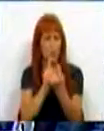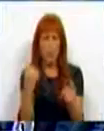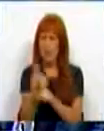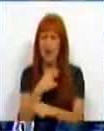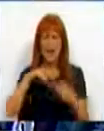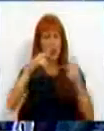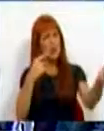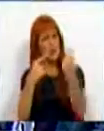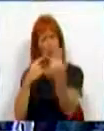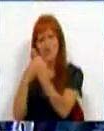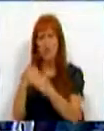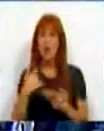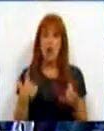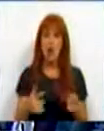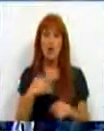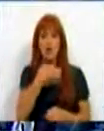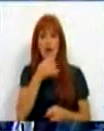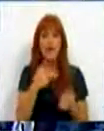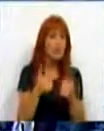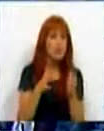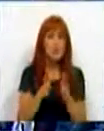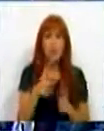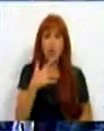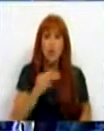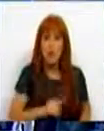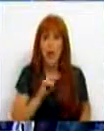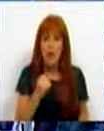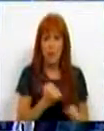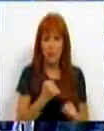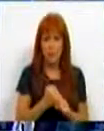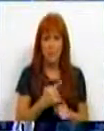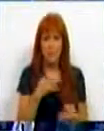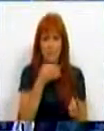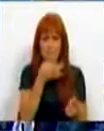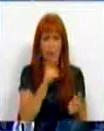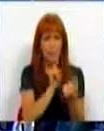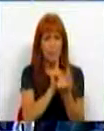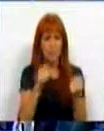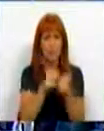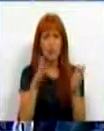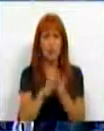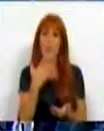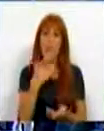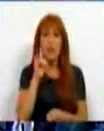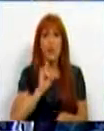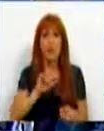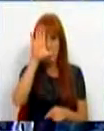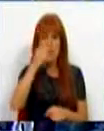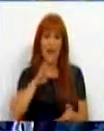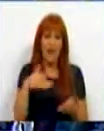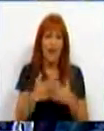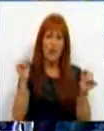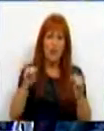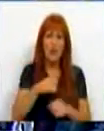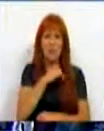de autarcas. E, portanto, nós estamos a falar com todos. E esse trabalho de falar com todos vai gerar um consenso que